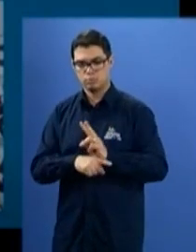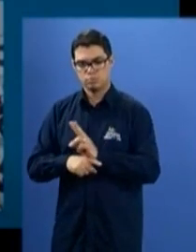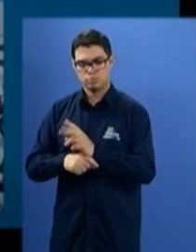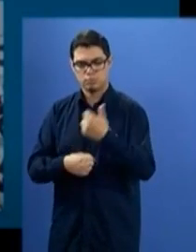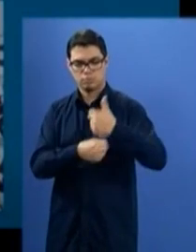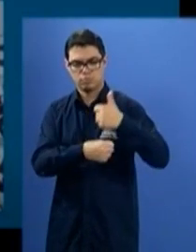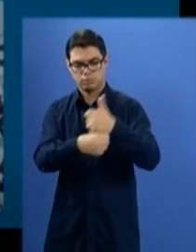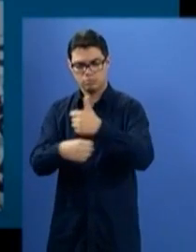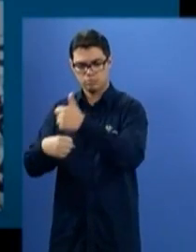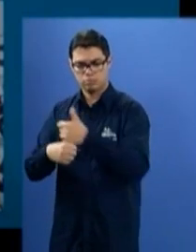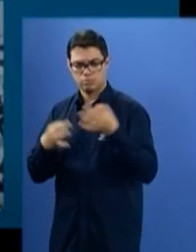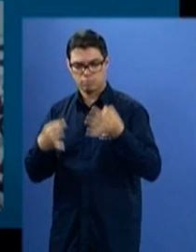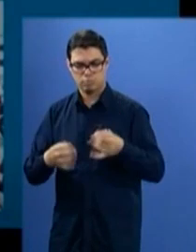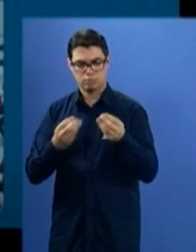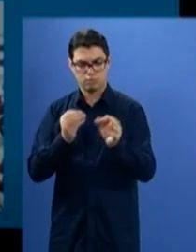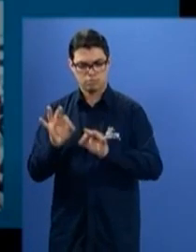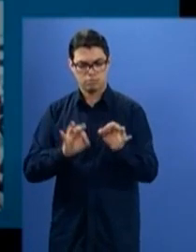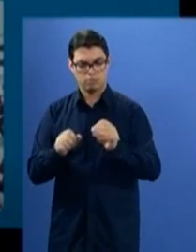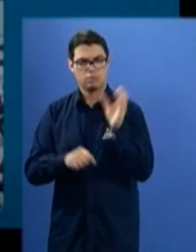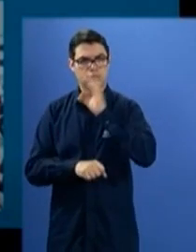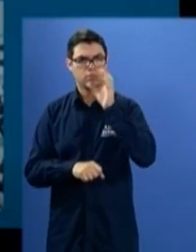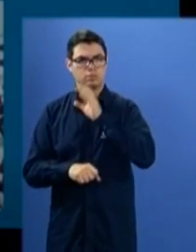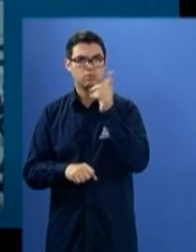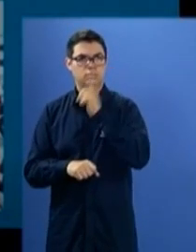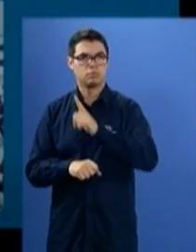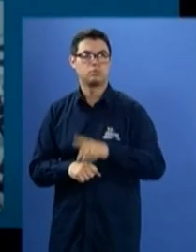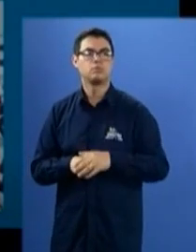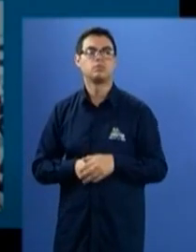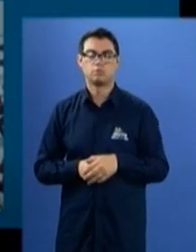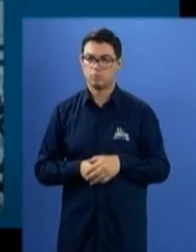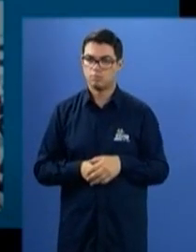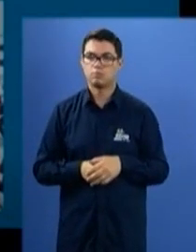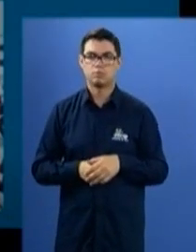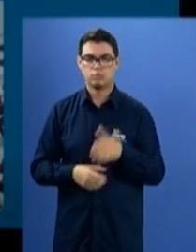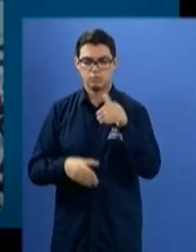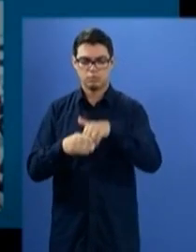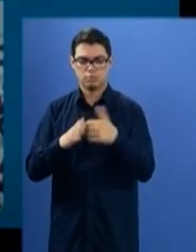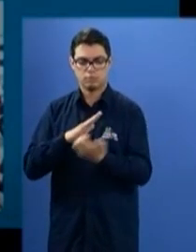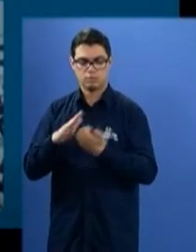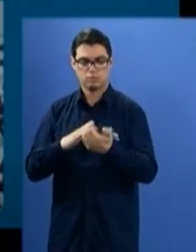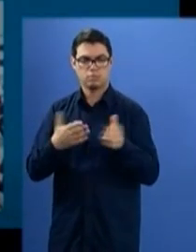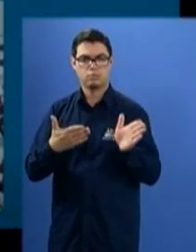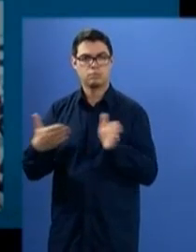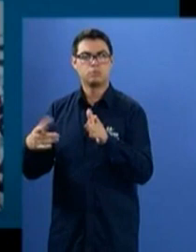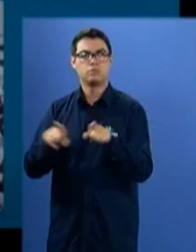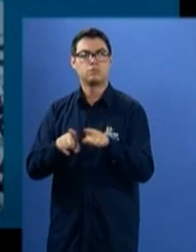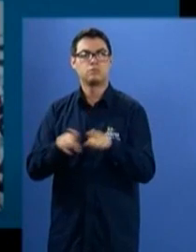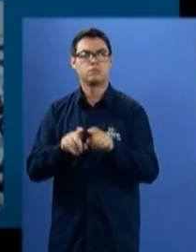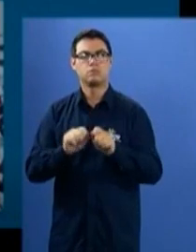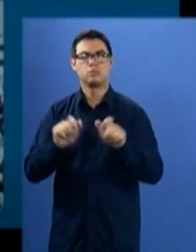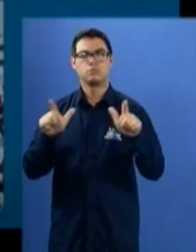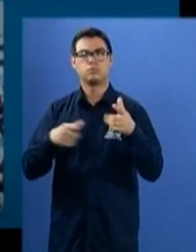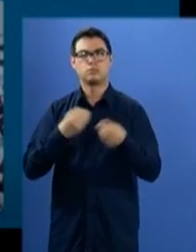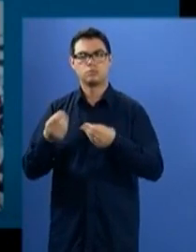que seja feito da maneira mais rápida possível. Dentro da nossa produção também. É claro,